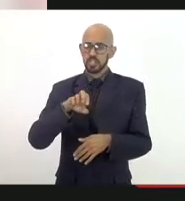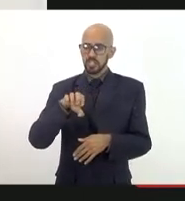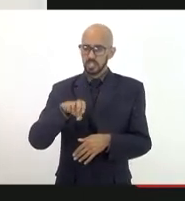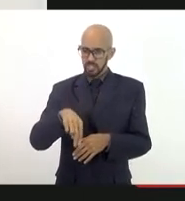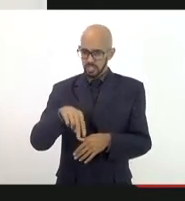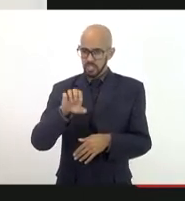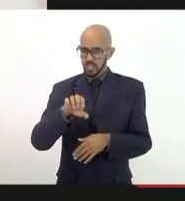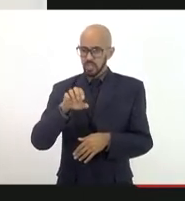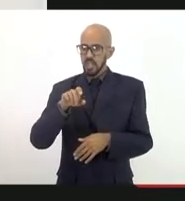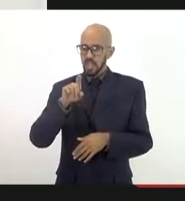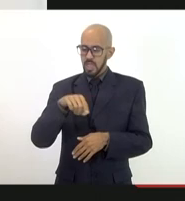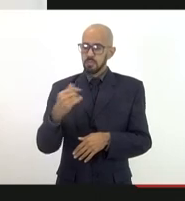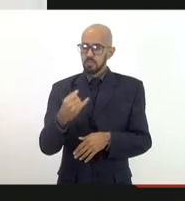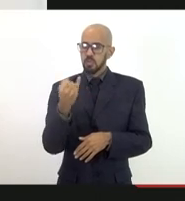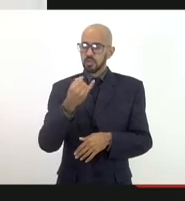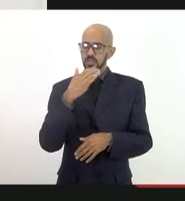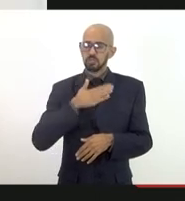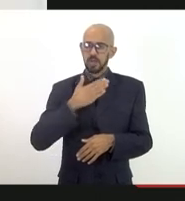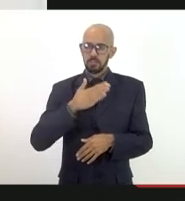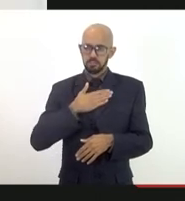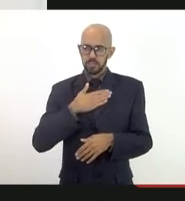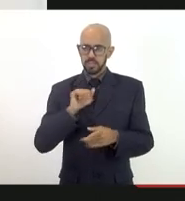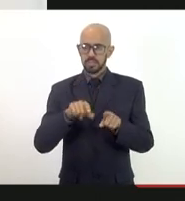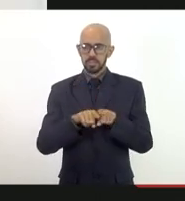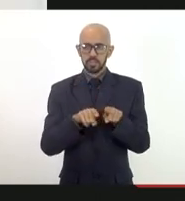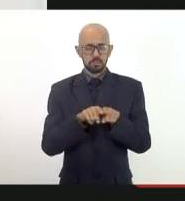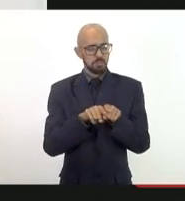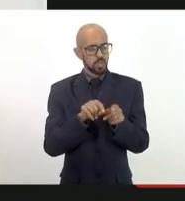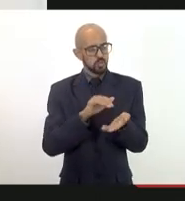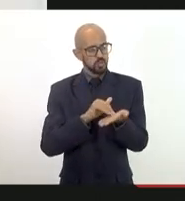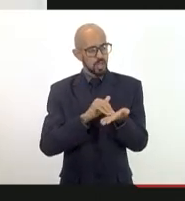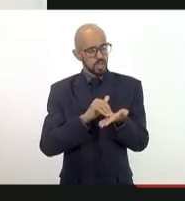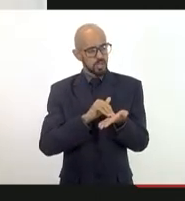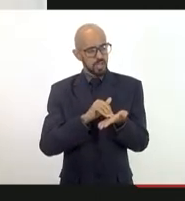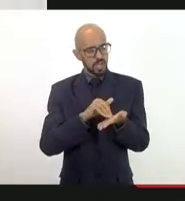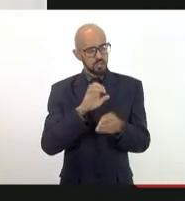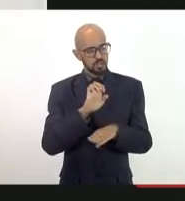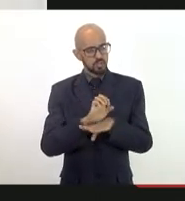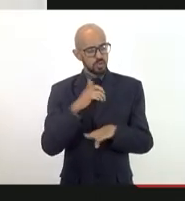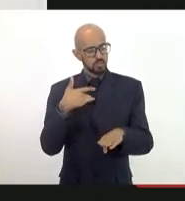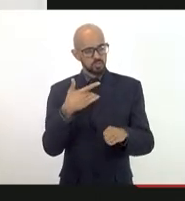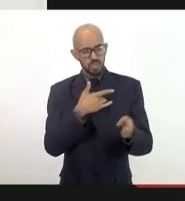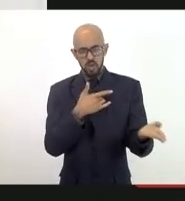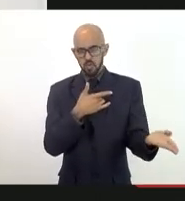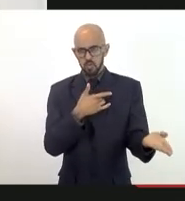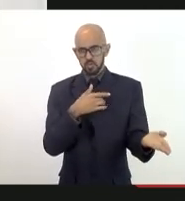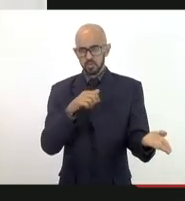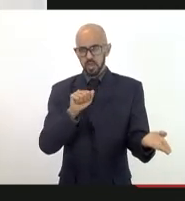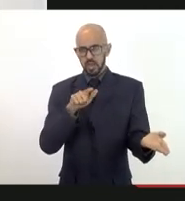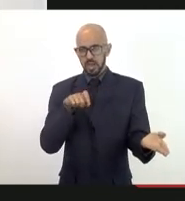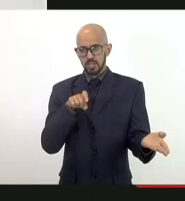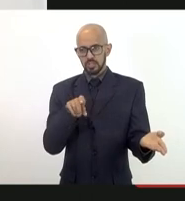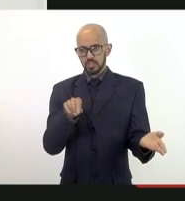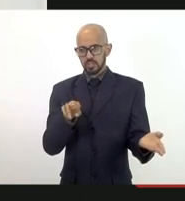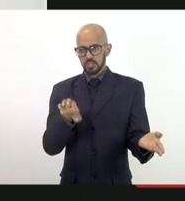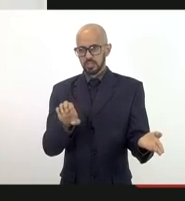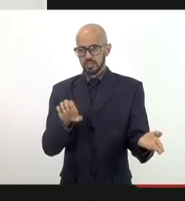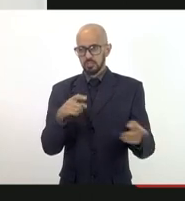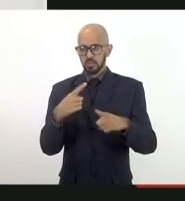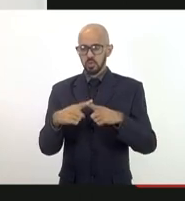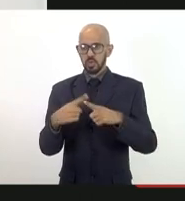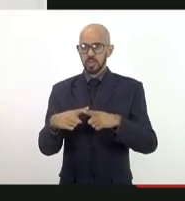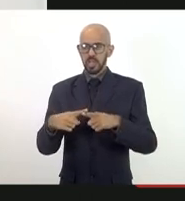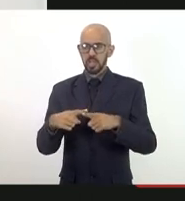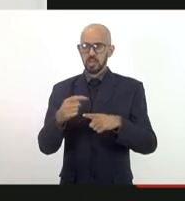por esse mapeamento, a partir da fala do secretário, saudar a presença dele aqui, né, o secretário estadual, Alexandre Kepp, porque, de fato,